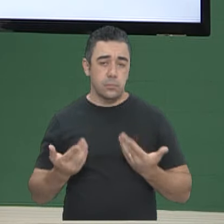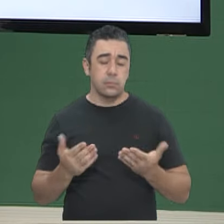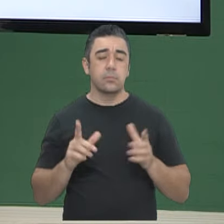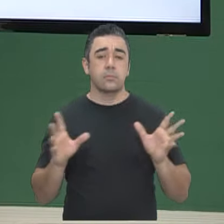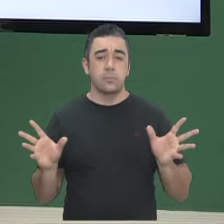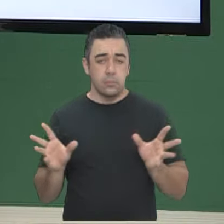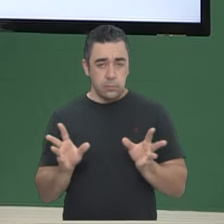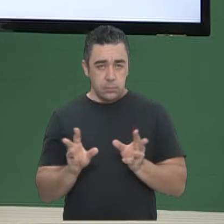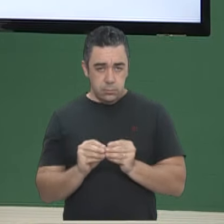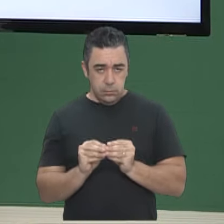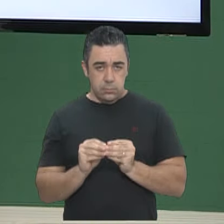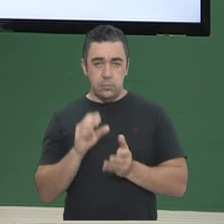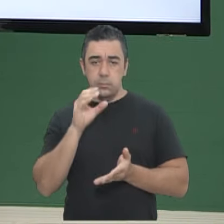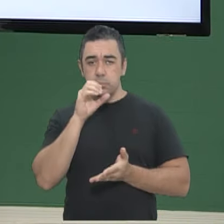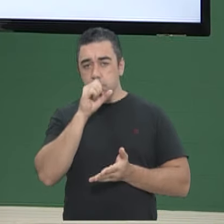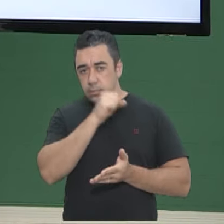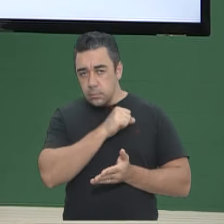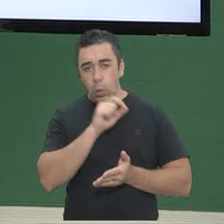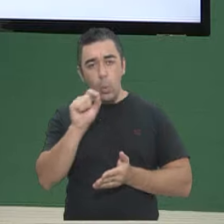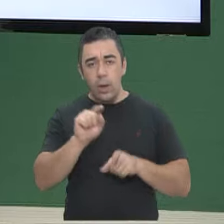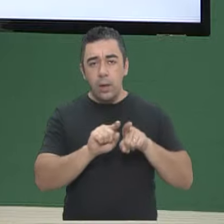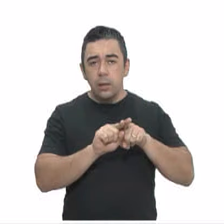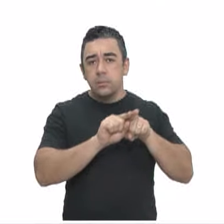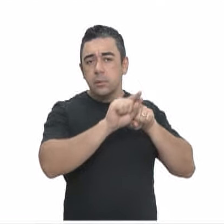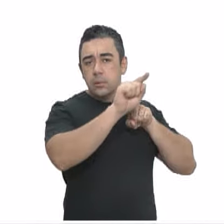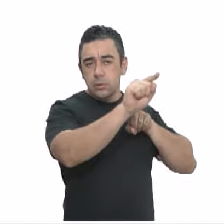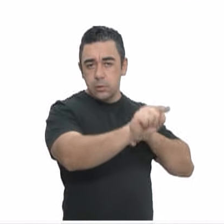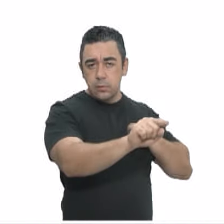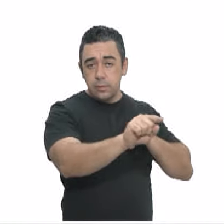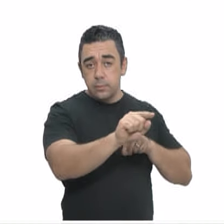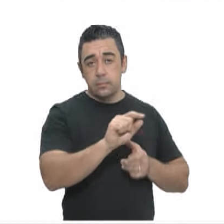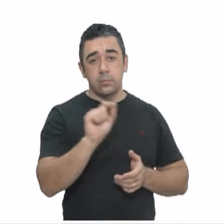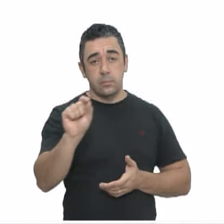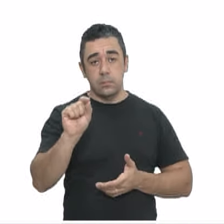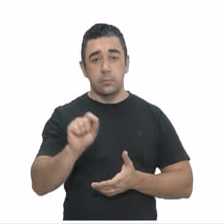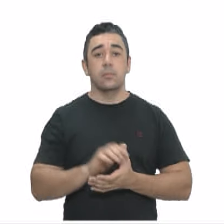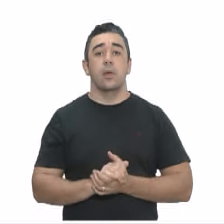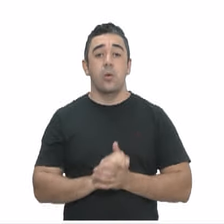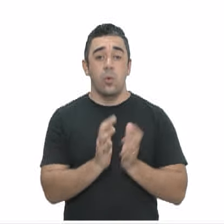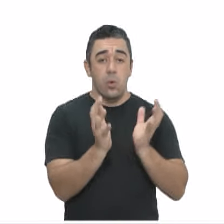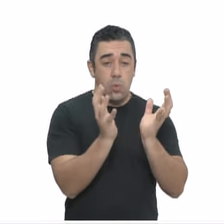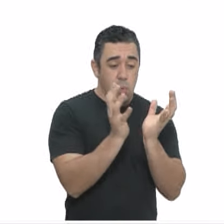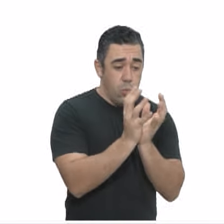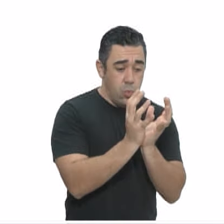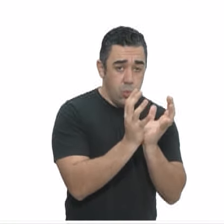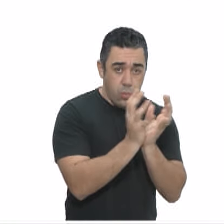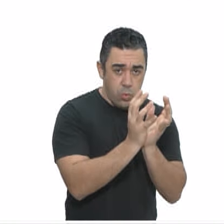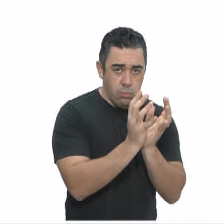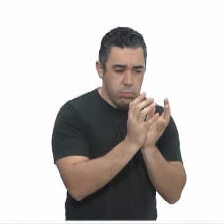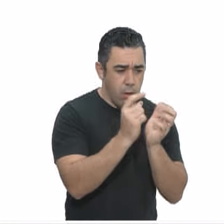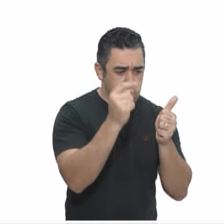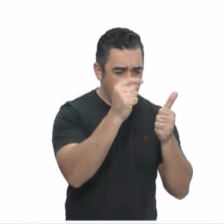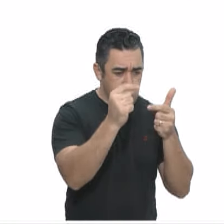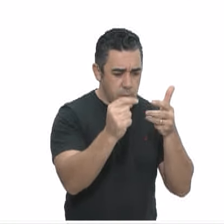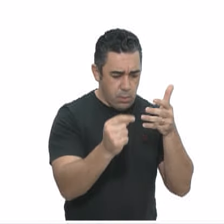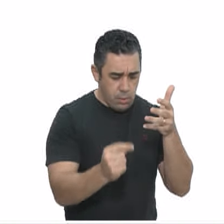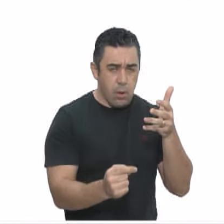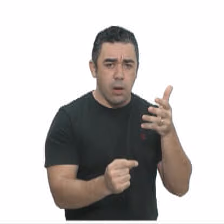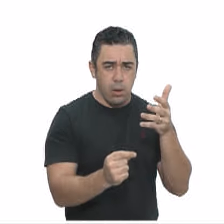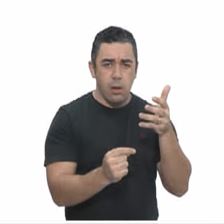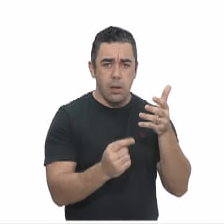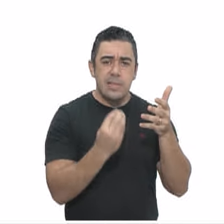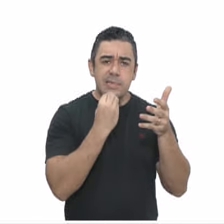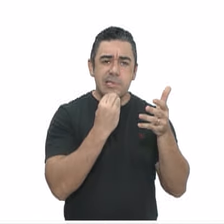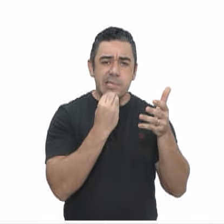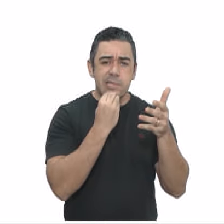simplificada, de maneira breve, o atletismo ele é um conjunto de provas individuais